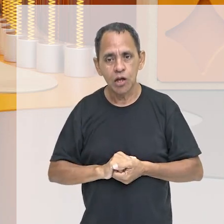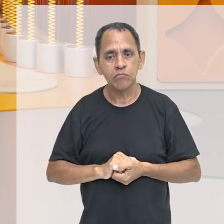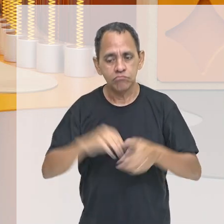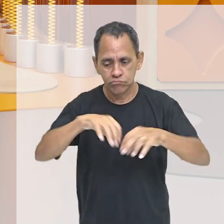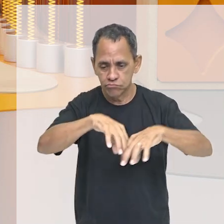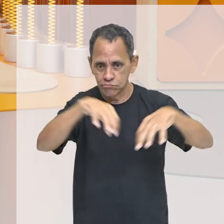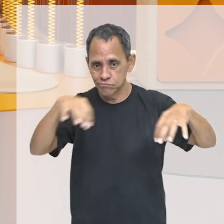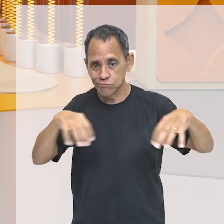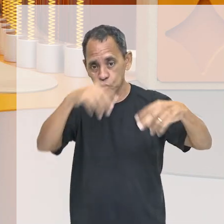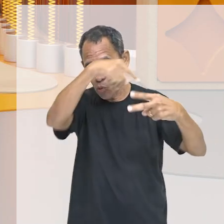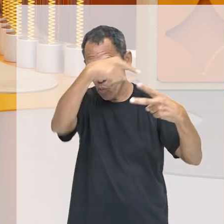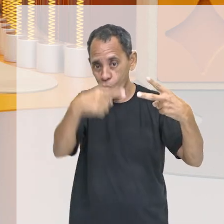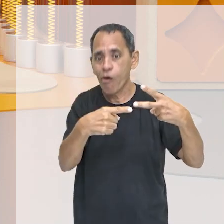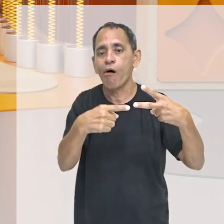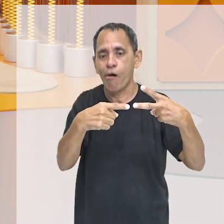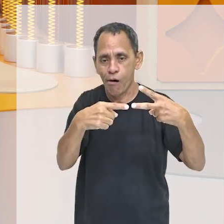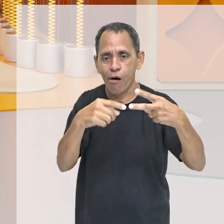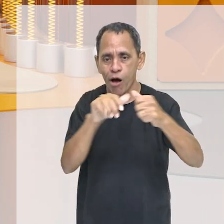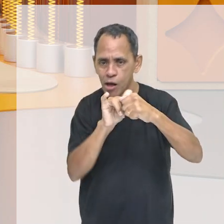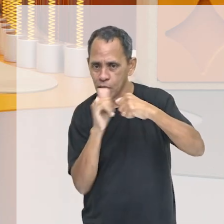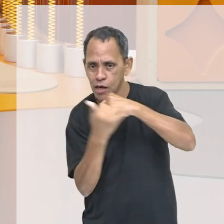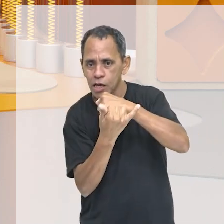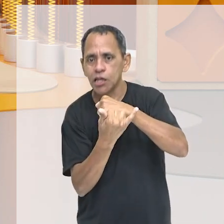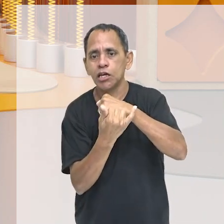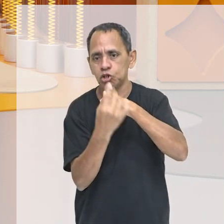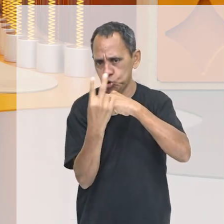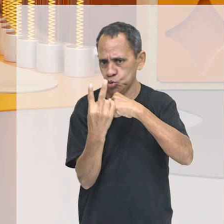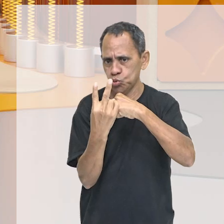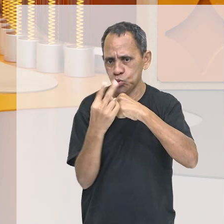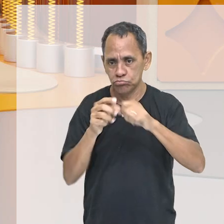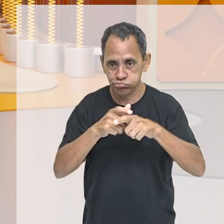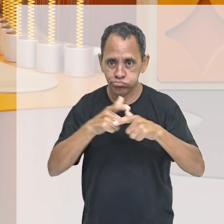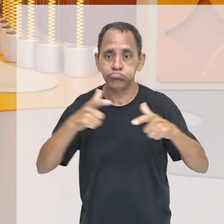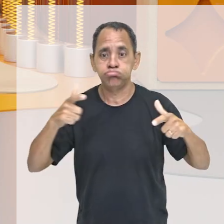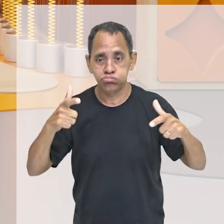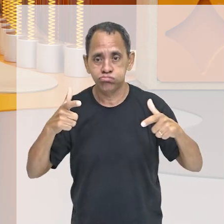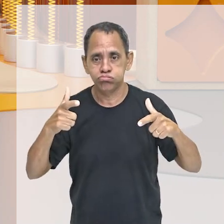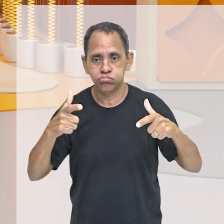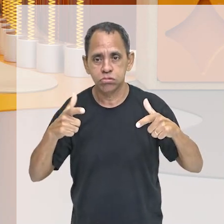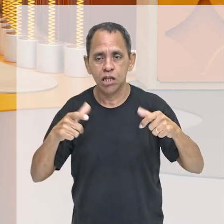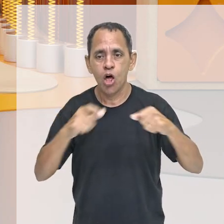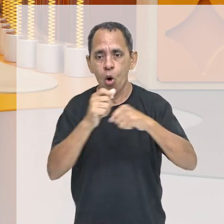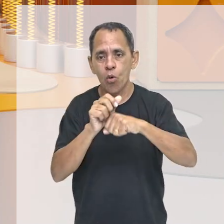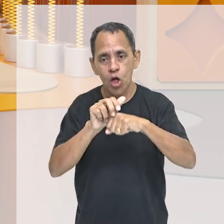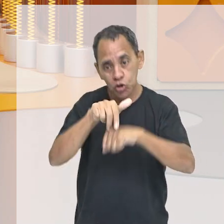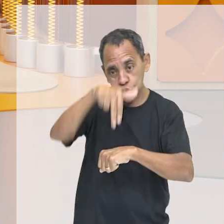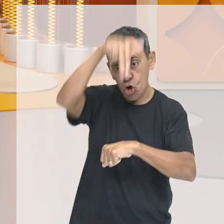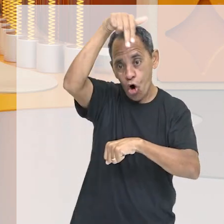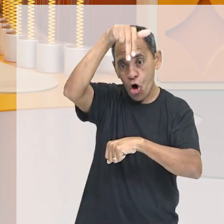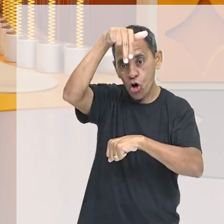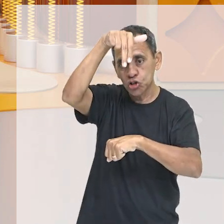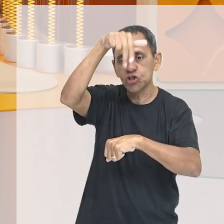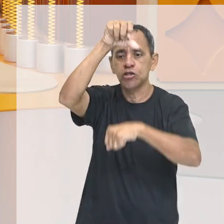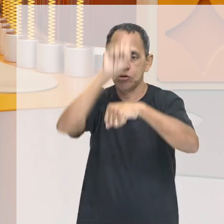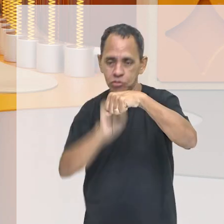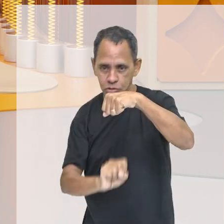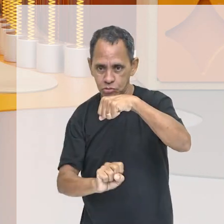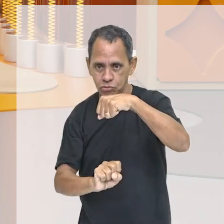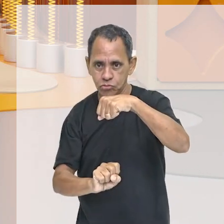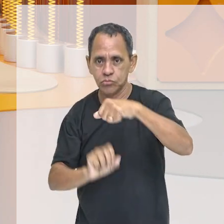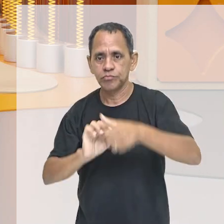são duas grandes ilhas, não é isso? É uma ilha que está a norte, a ilha que está a